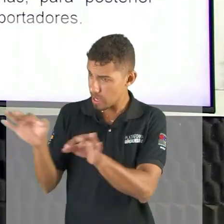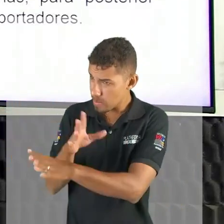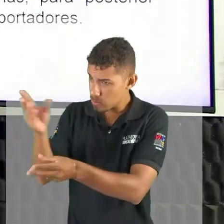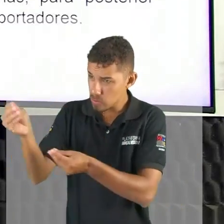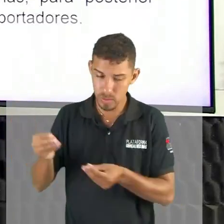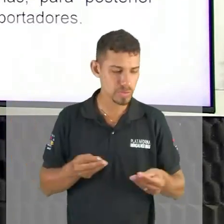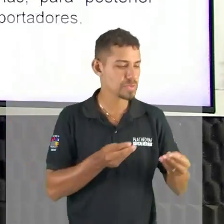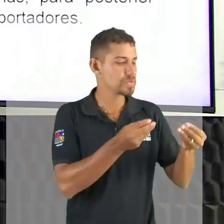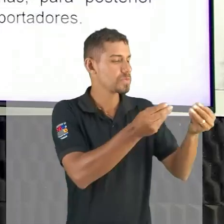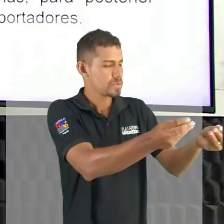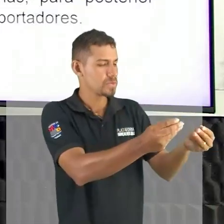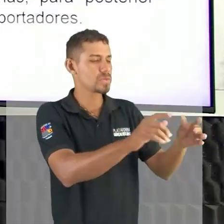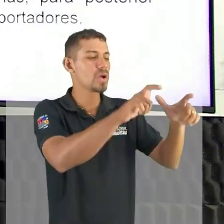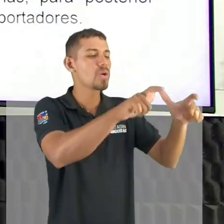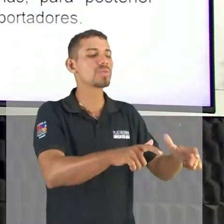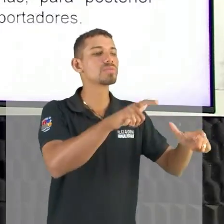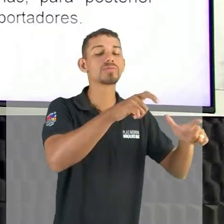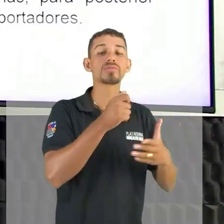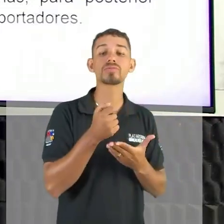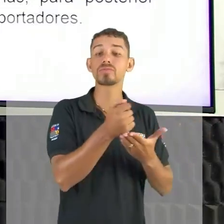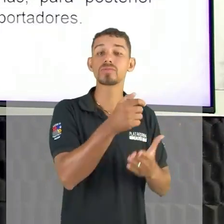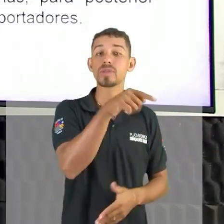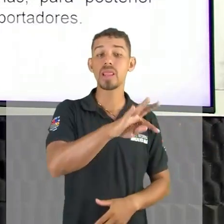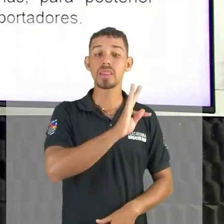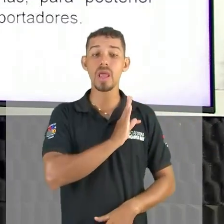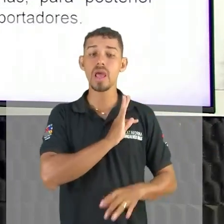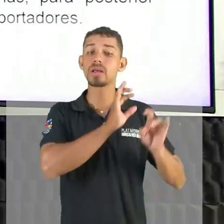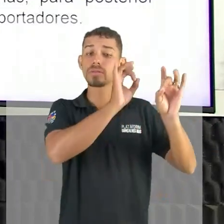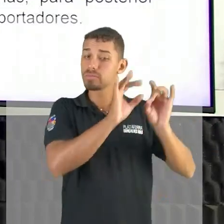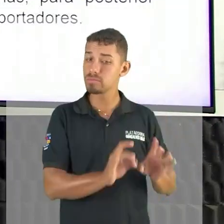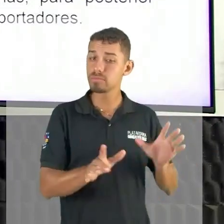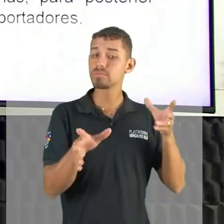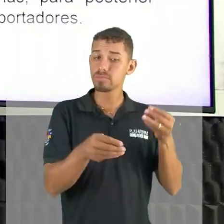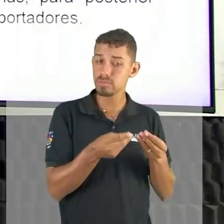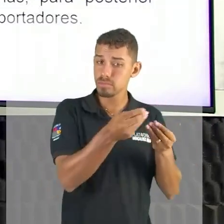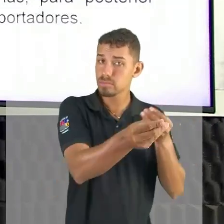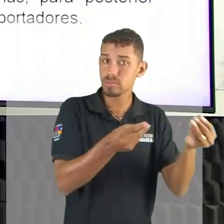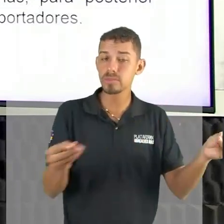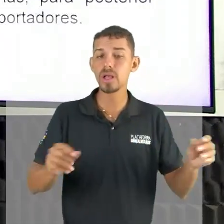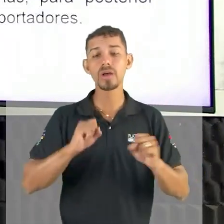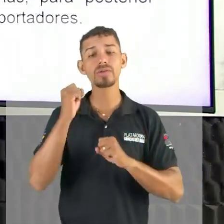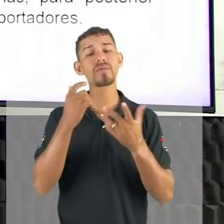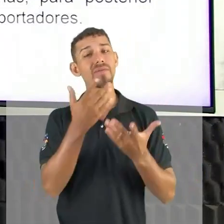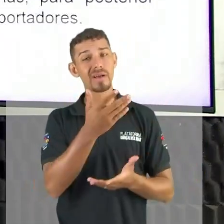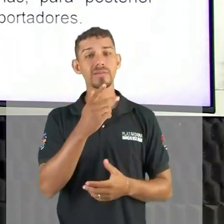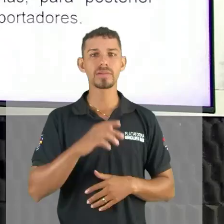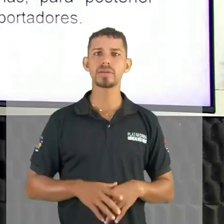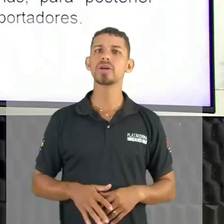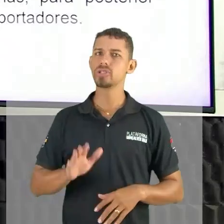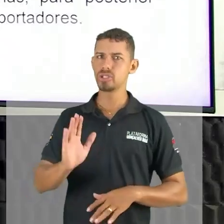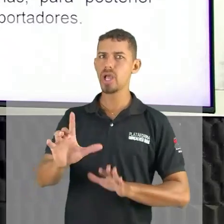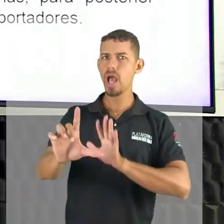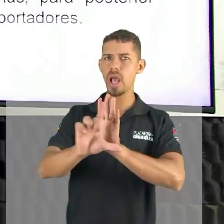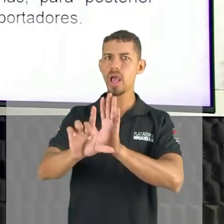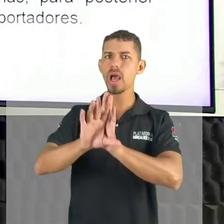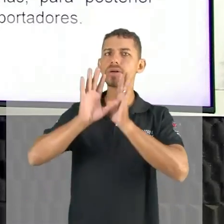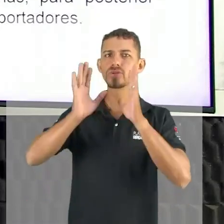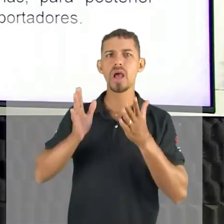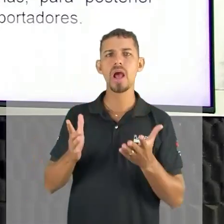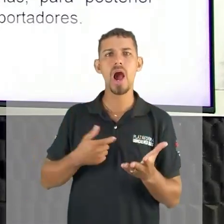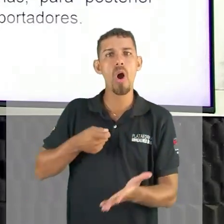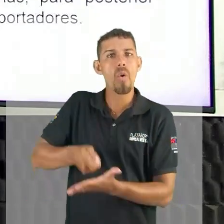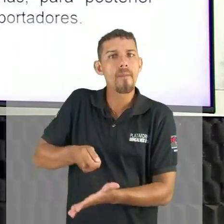energia armazenada à rede de assistência técnica especializada para repasse aos fabricantes. Isso já é lei. Isso já